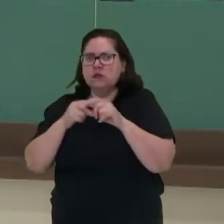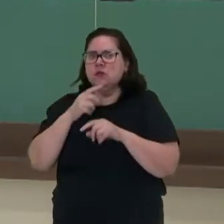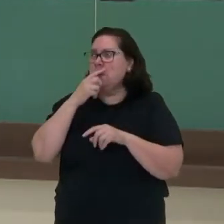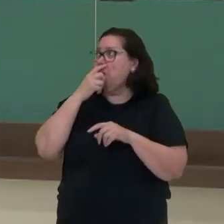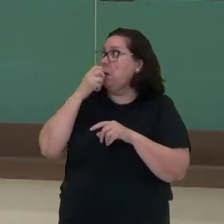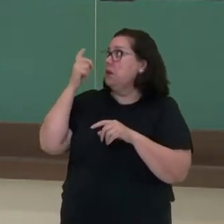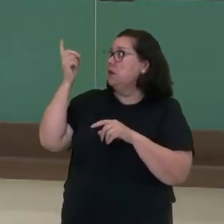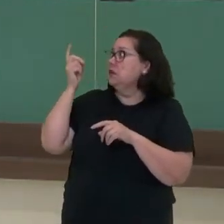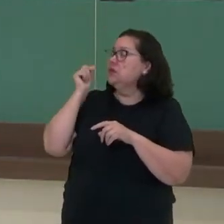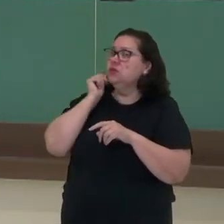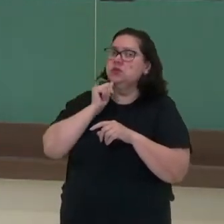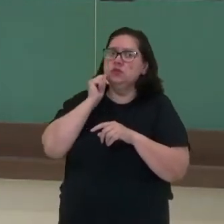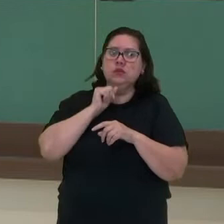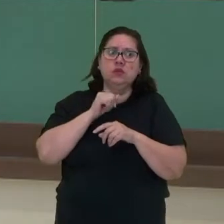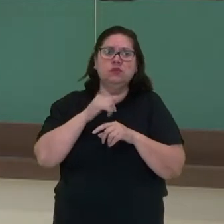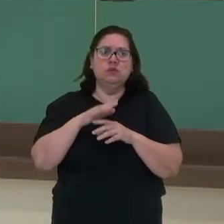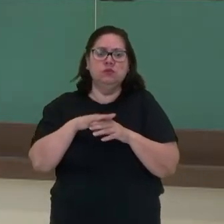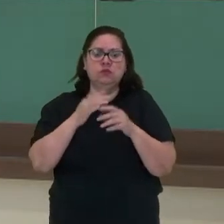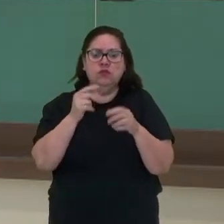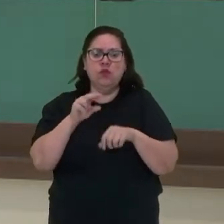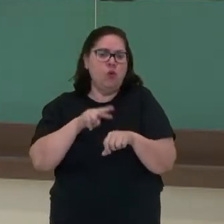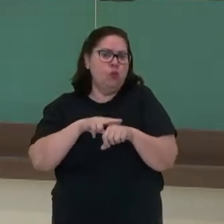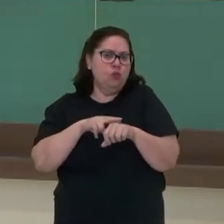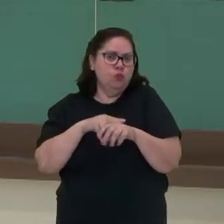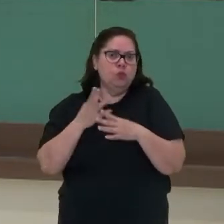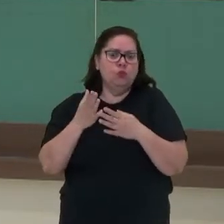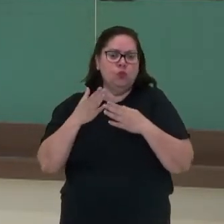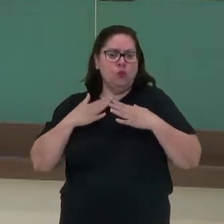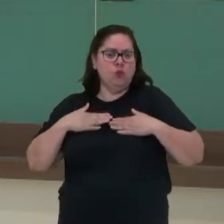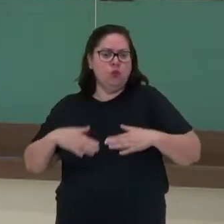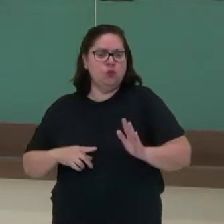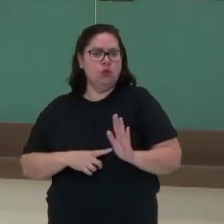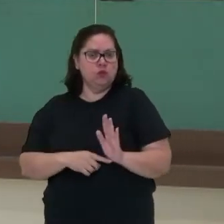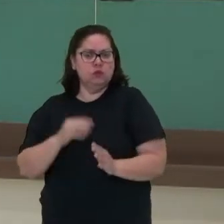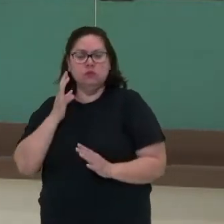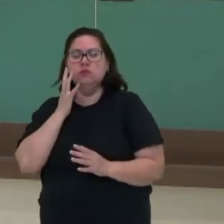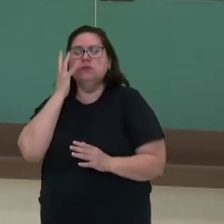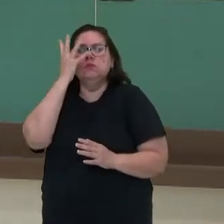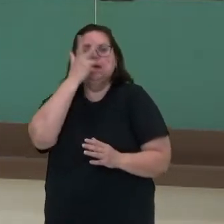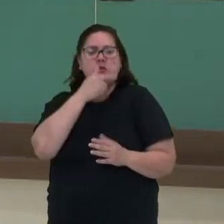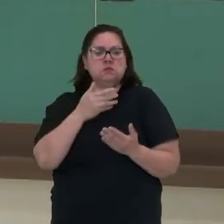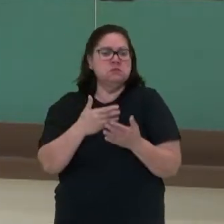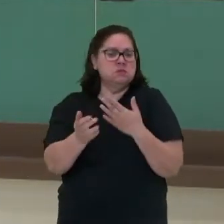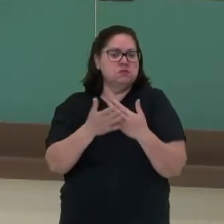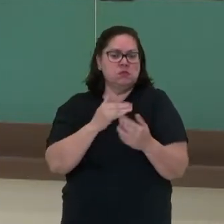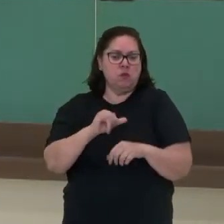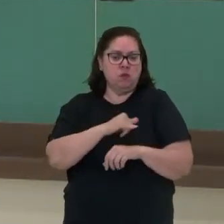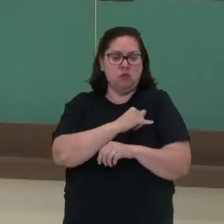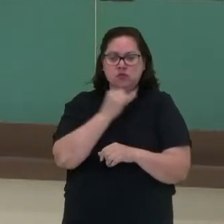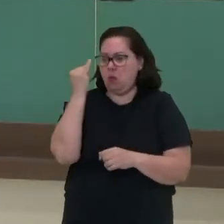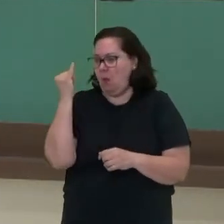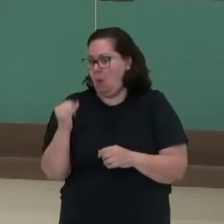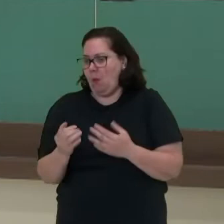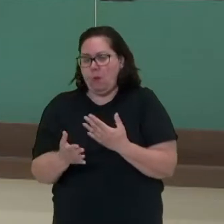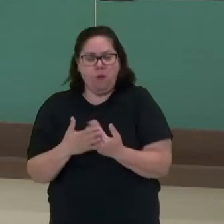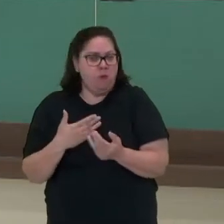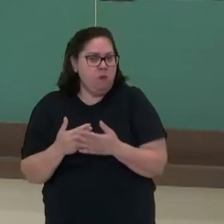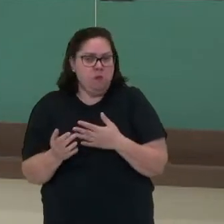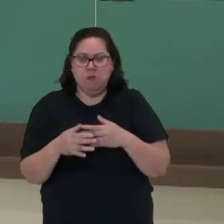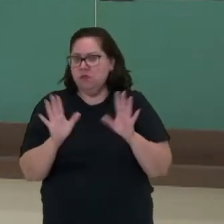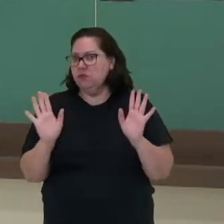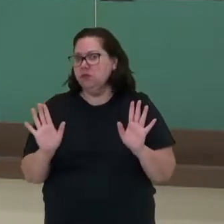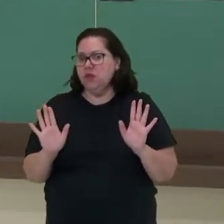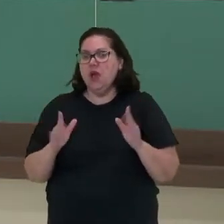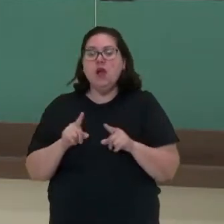dessas moças, elas estão de roupa, ele tem vários nus, mostrando o corpo como algo belo, não importa o formato, se é gordinho, magrinho, não importa.